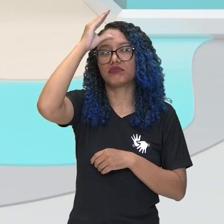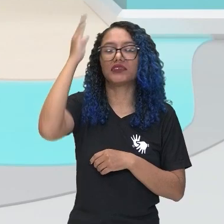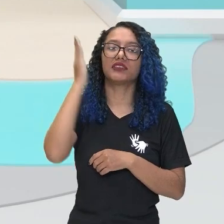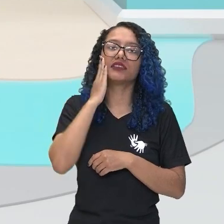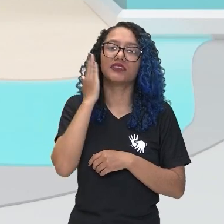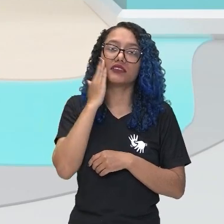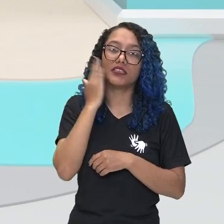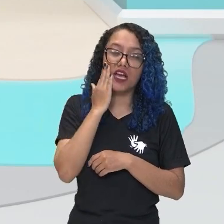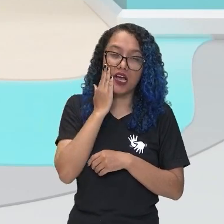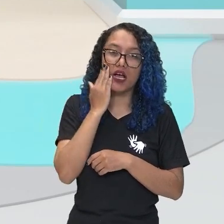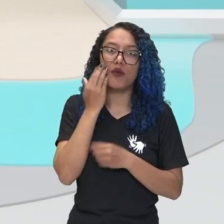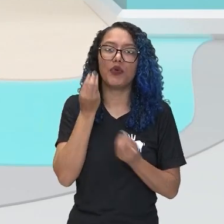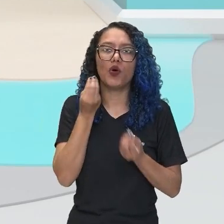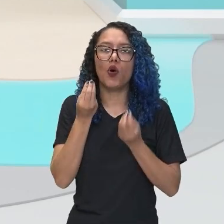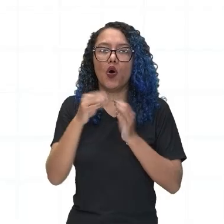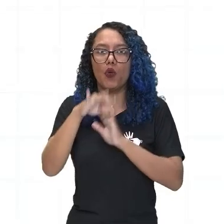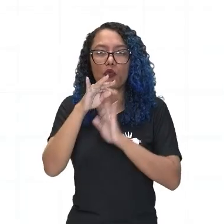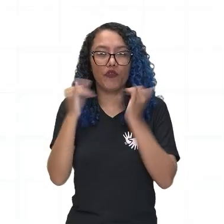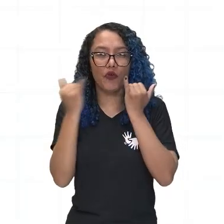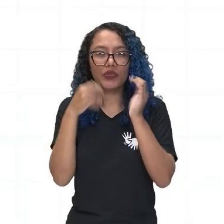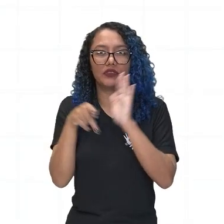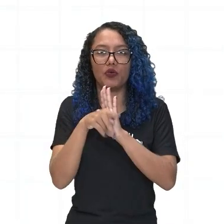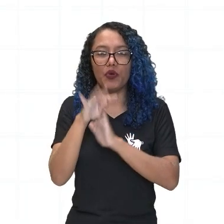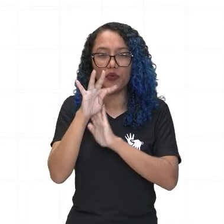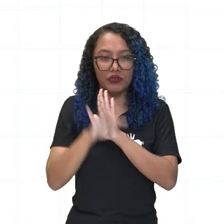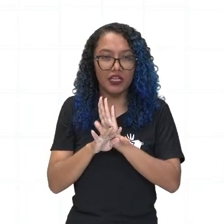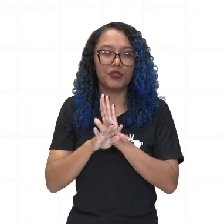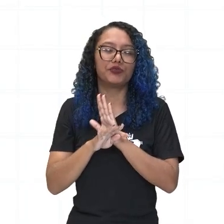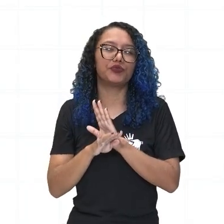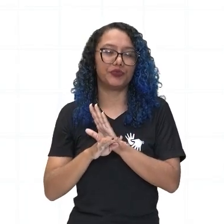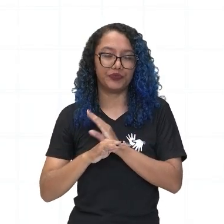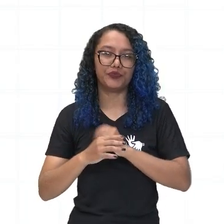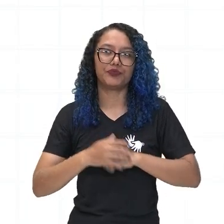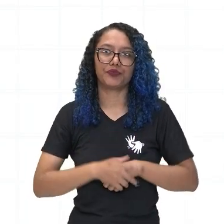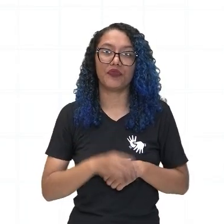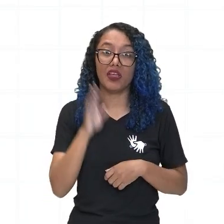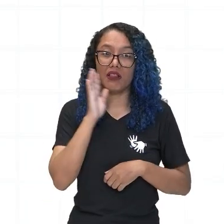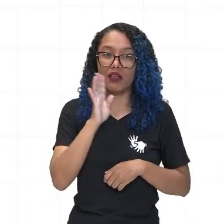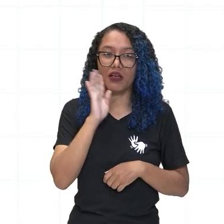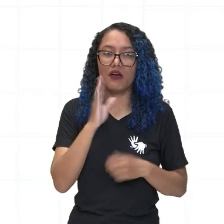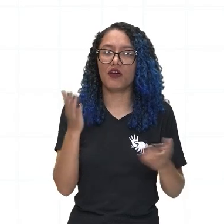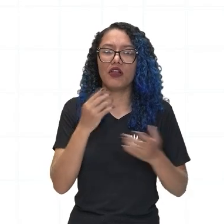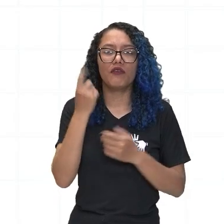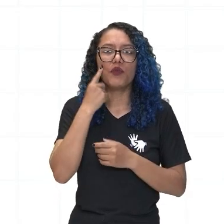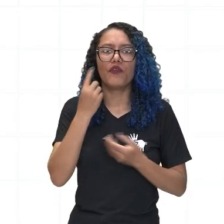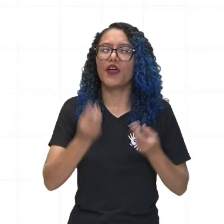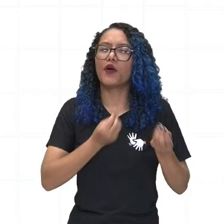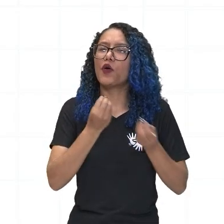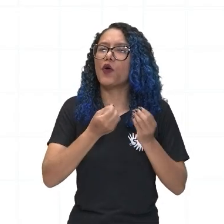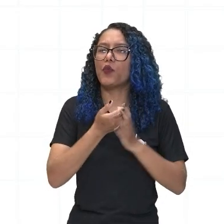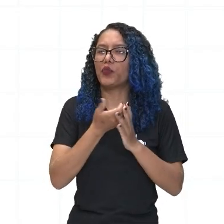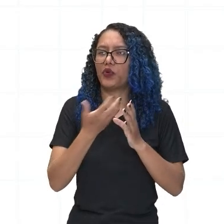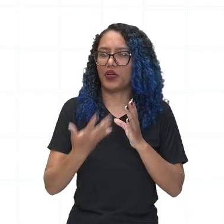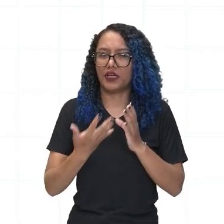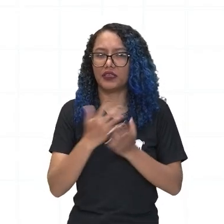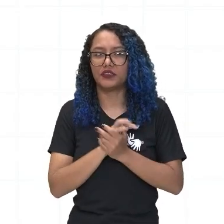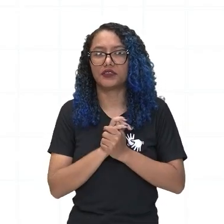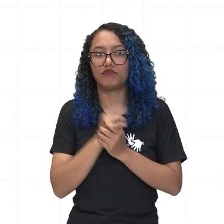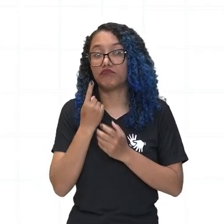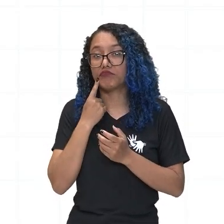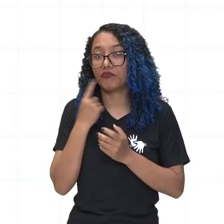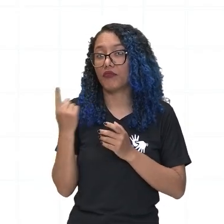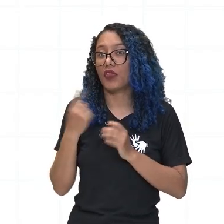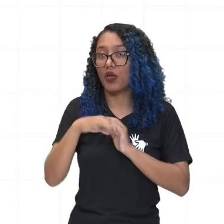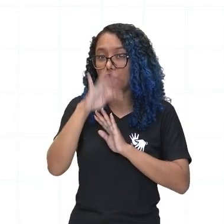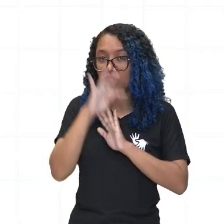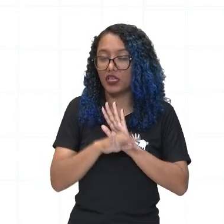bacana, ok? Vamos analisar agora a estrutura, como funciona esses textos de divulgação científica, o mesmo texto ali do